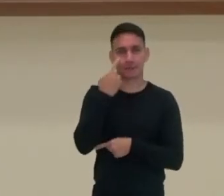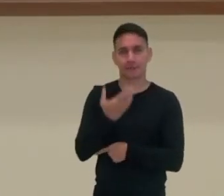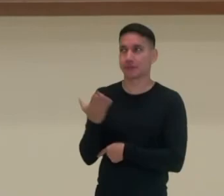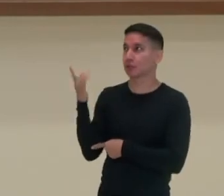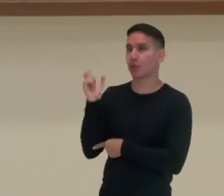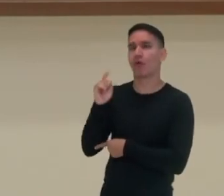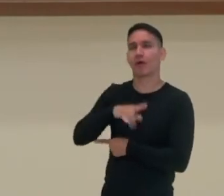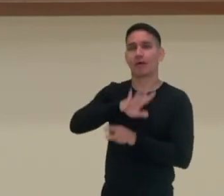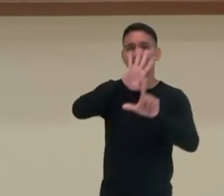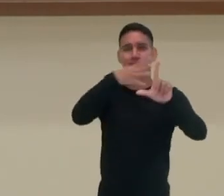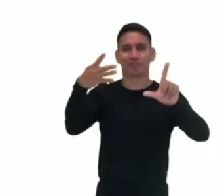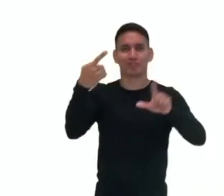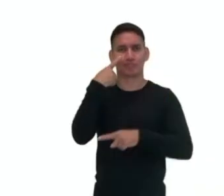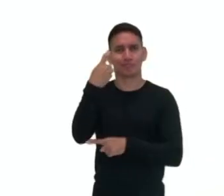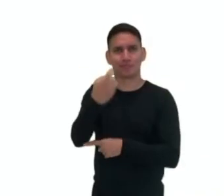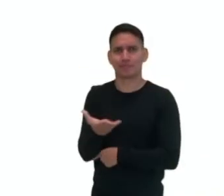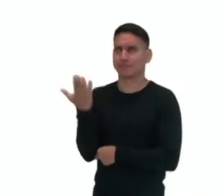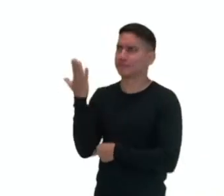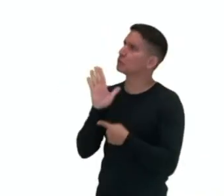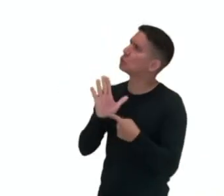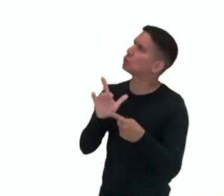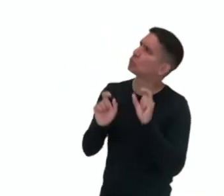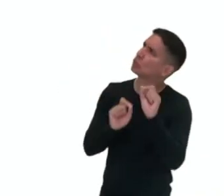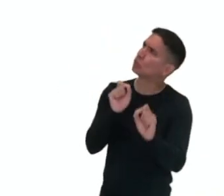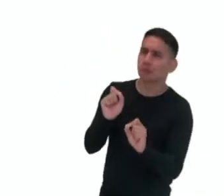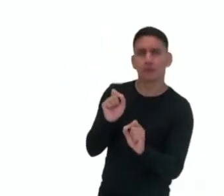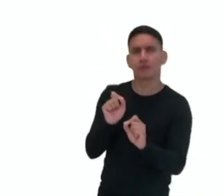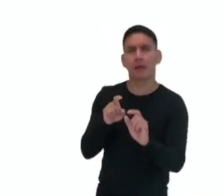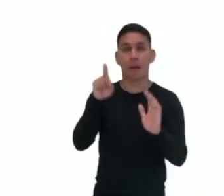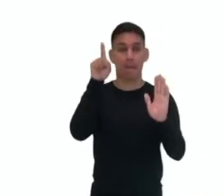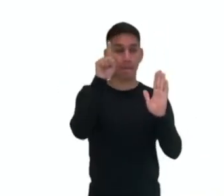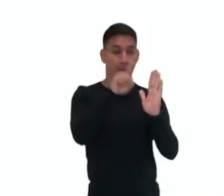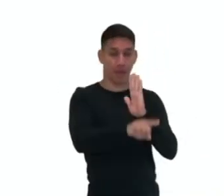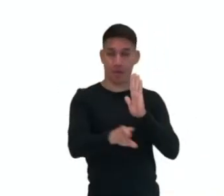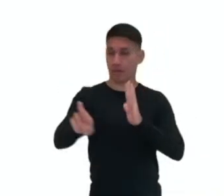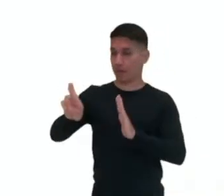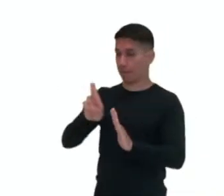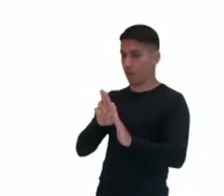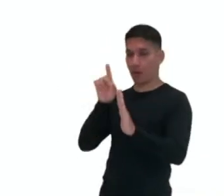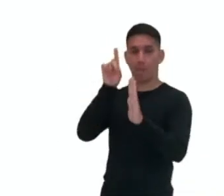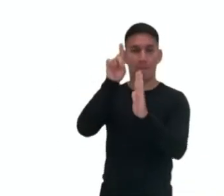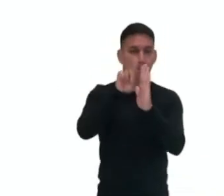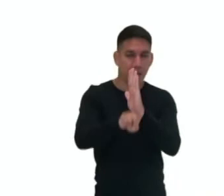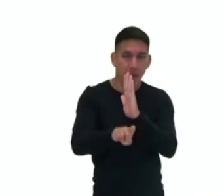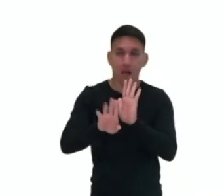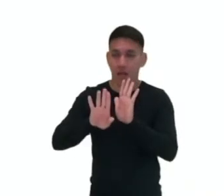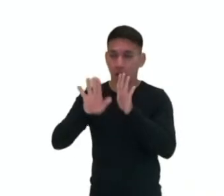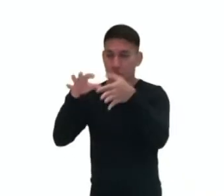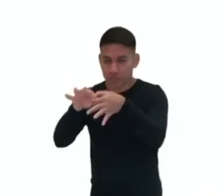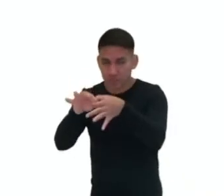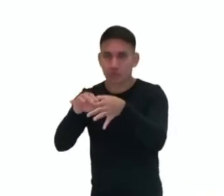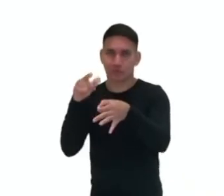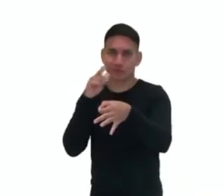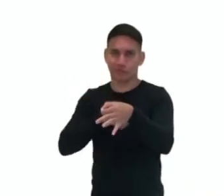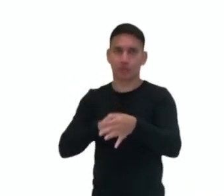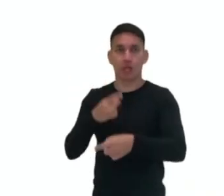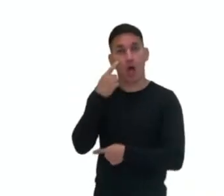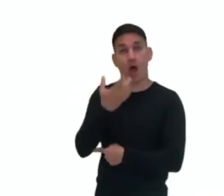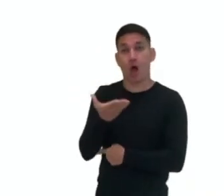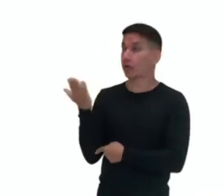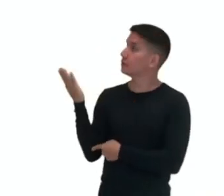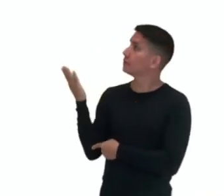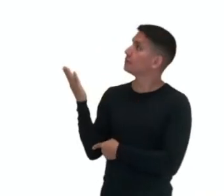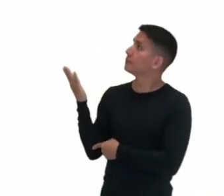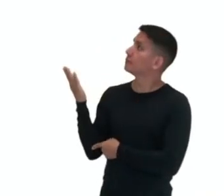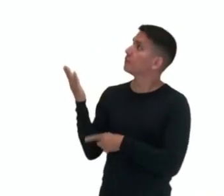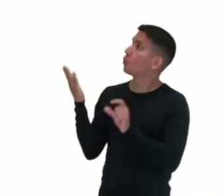uma tabela, olha que interessante. Então, pergunta, resposta, pergunta engajada na resposta dada. Olhe para a tela, o que